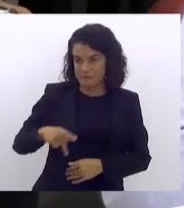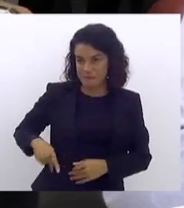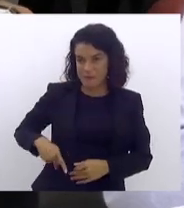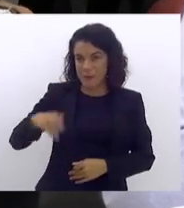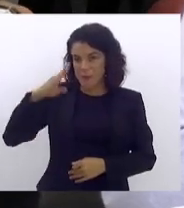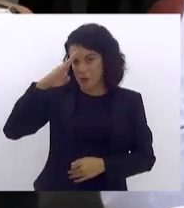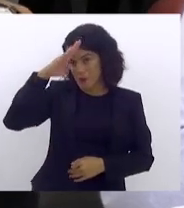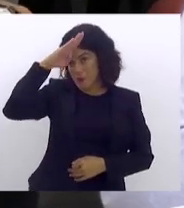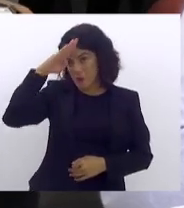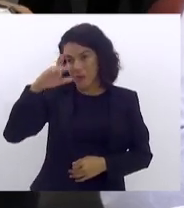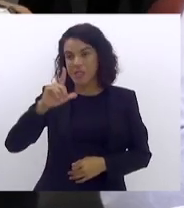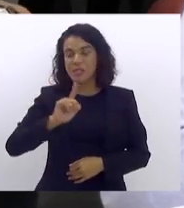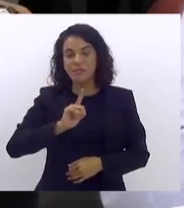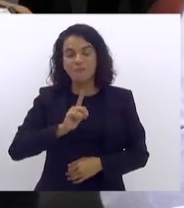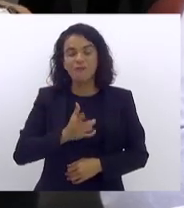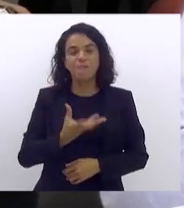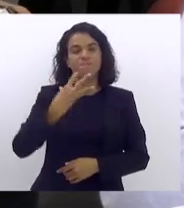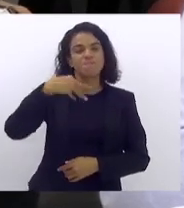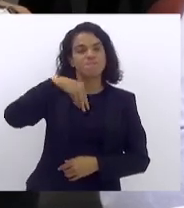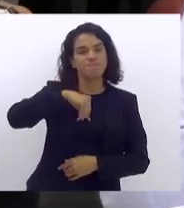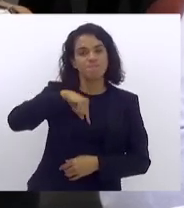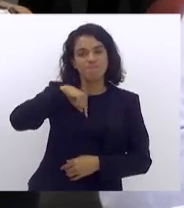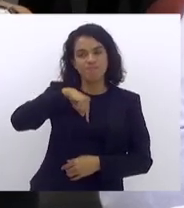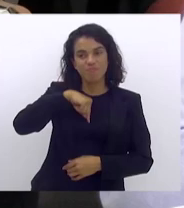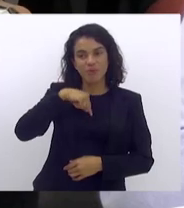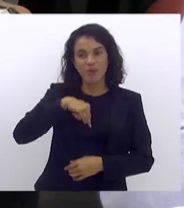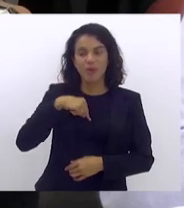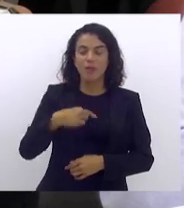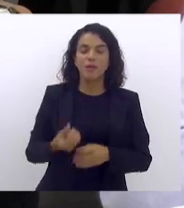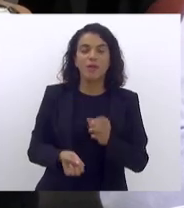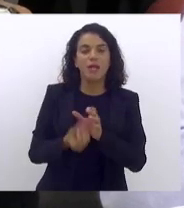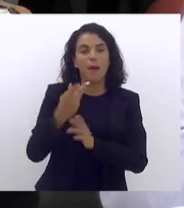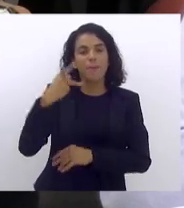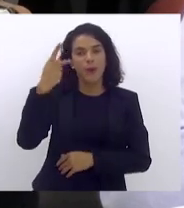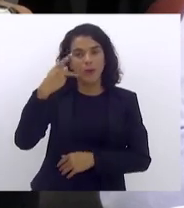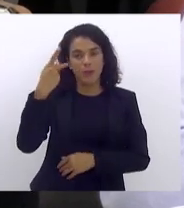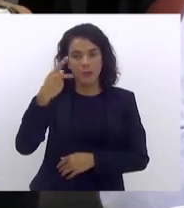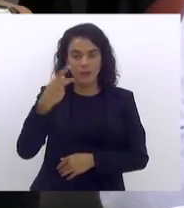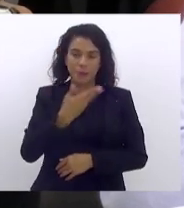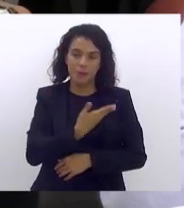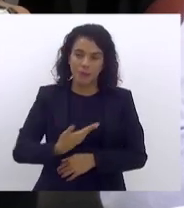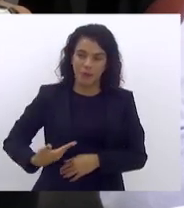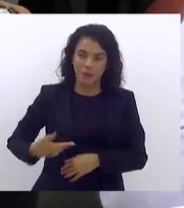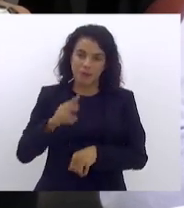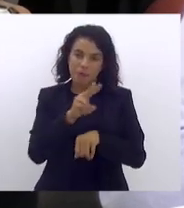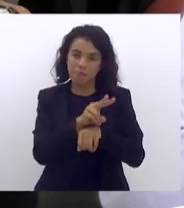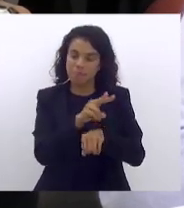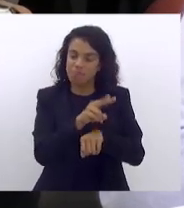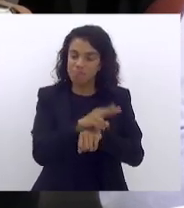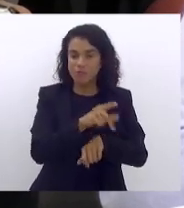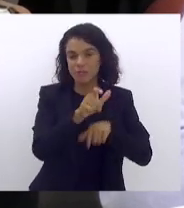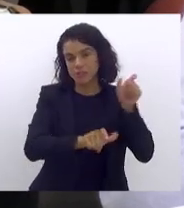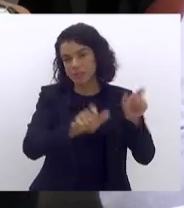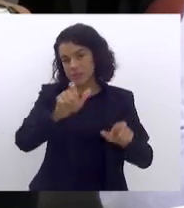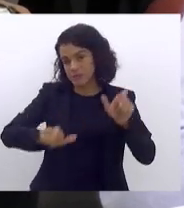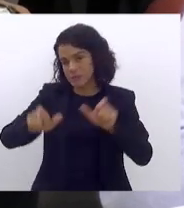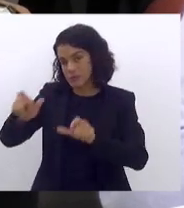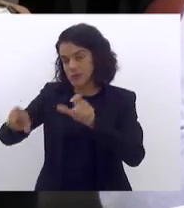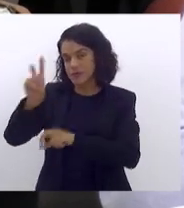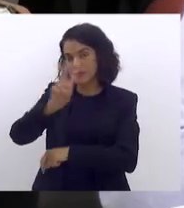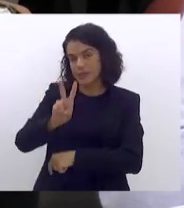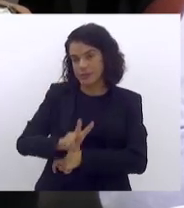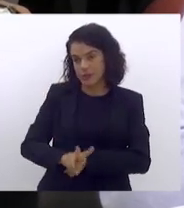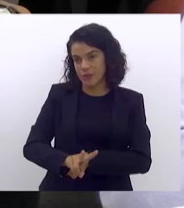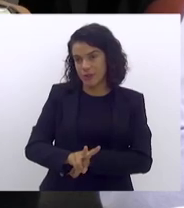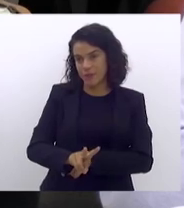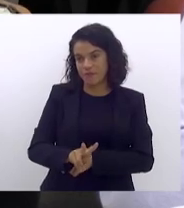deveriam ter em si a produção de políticas públicas de acolhimento para esses refugiados. 80% dos refúgios